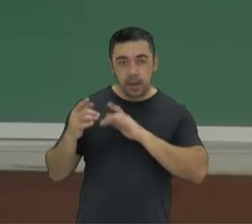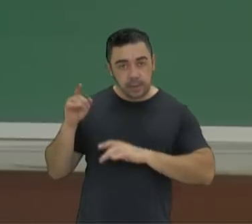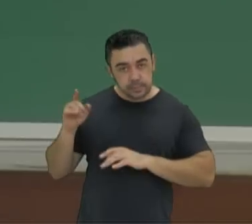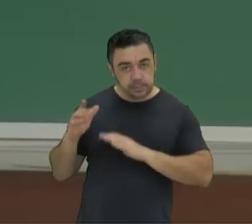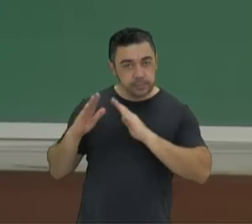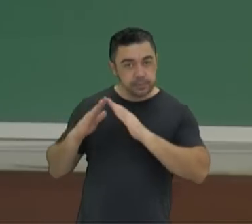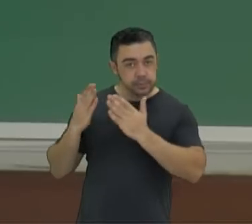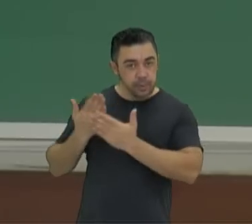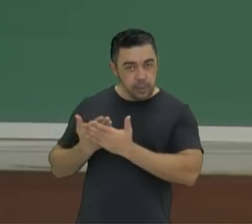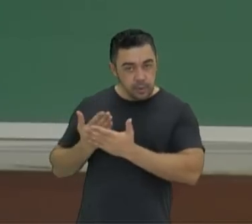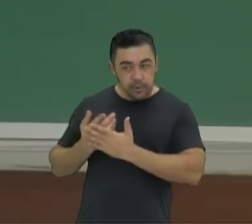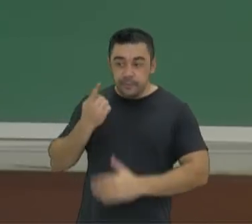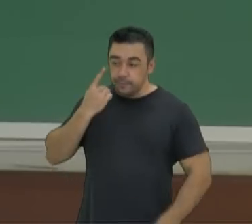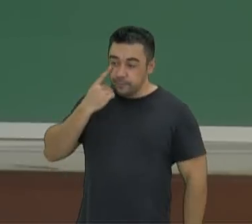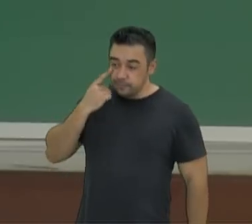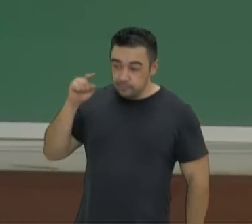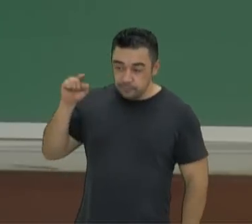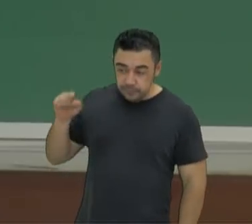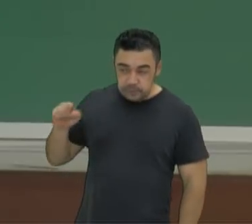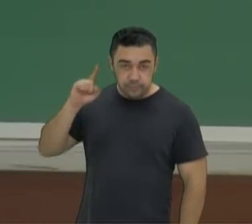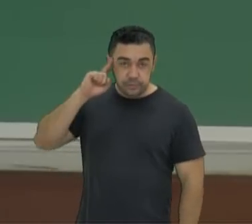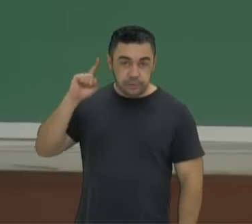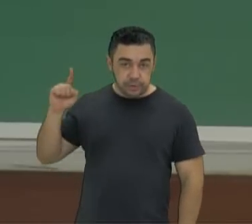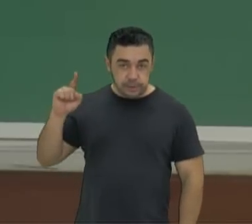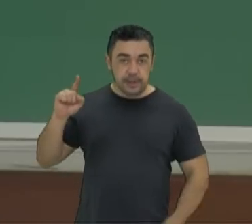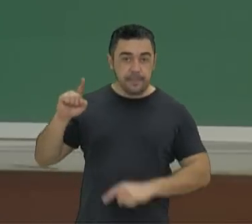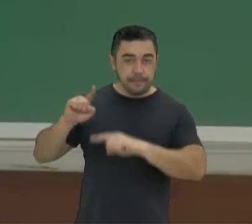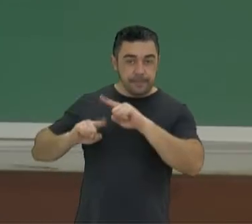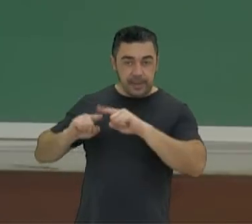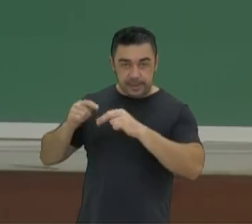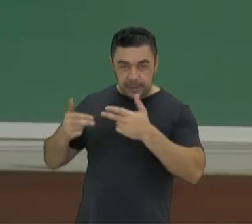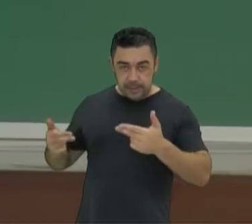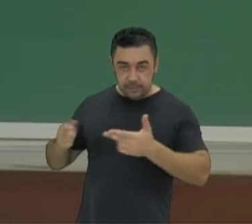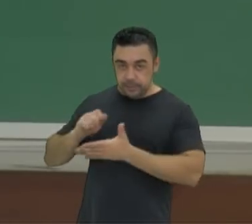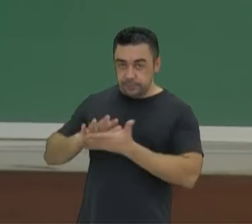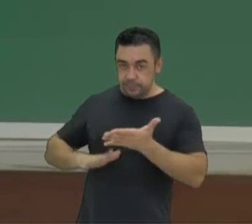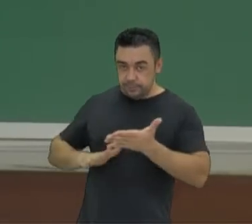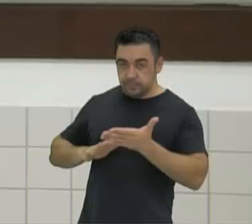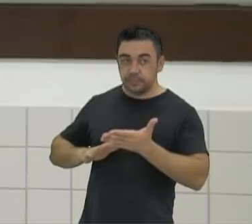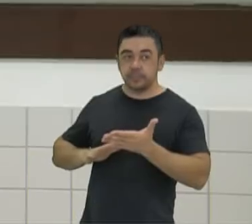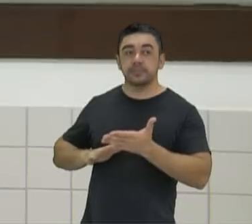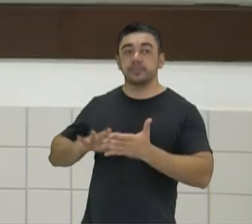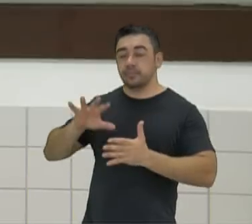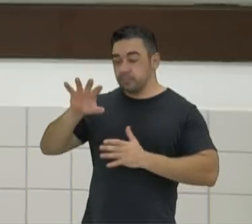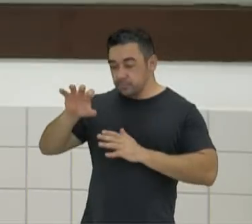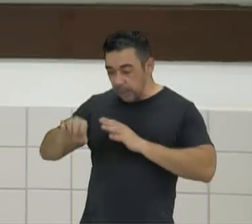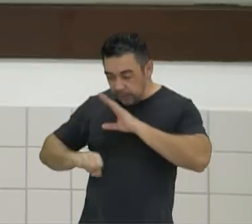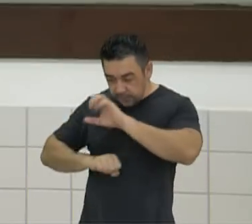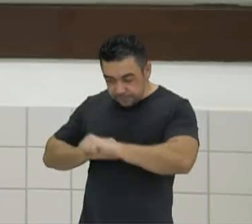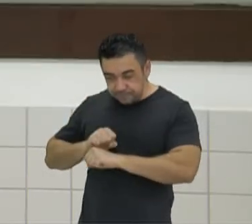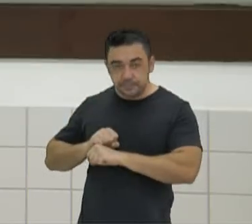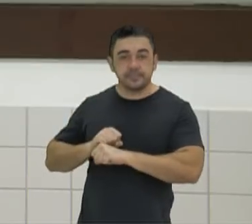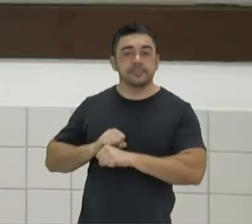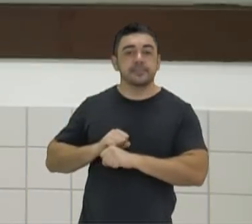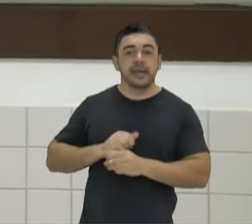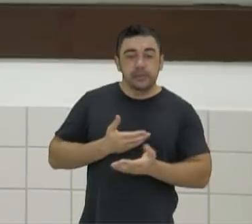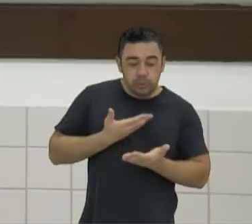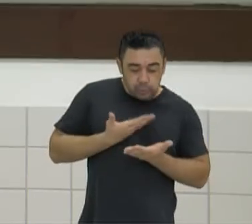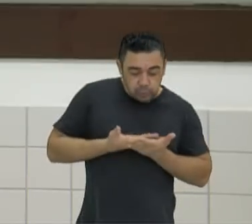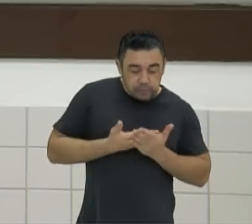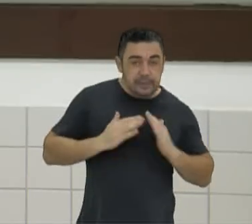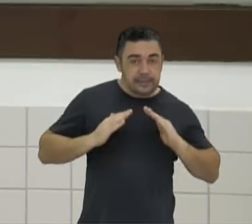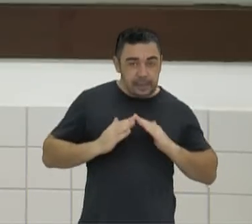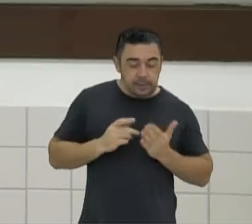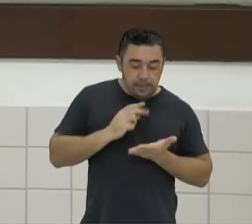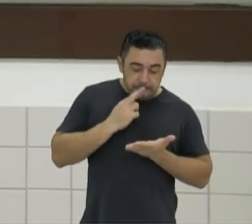sua escola, veja o dia que eles estão distribuindo as atividades, né? Olha lá, busquem as atividades, estudem em